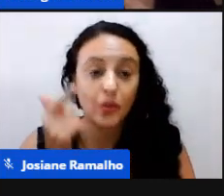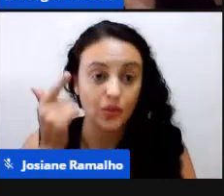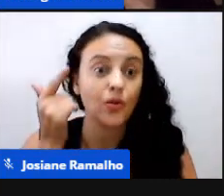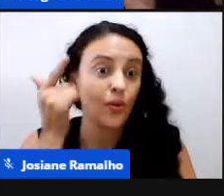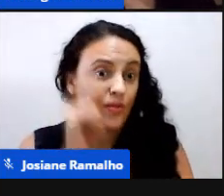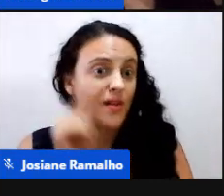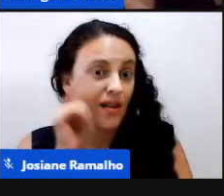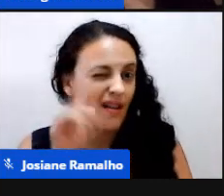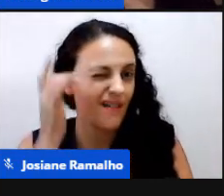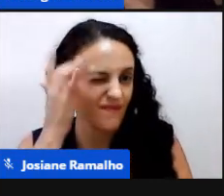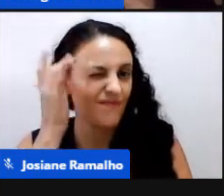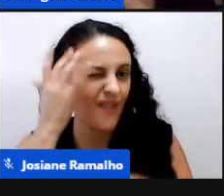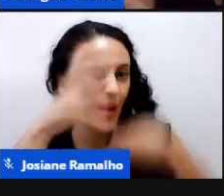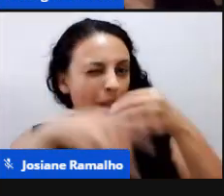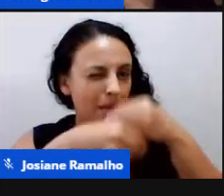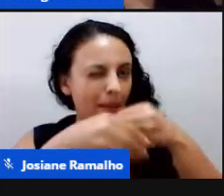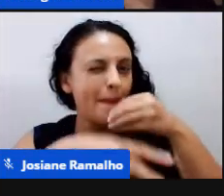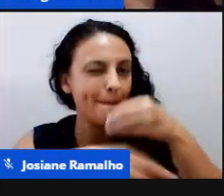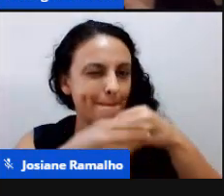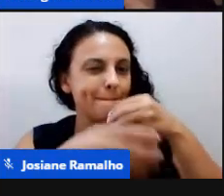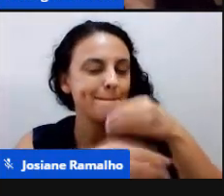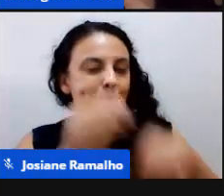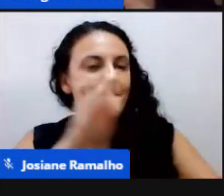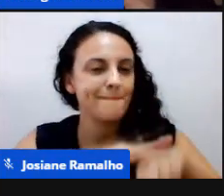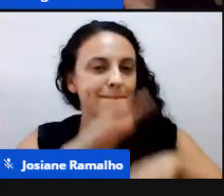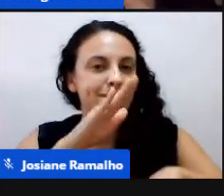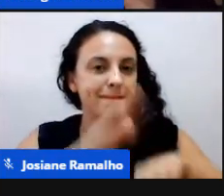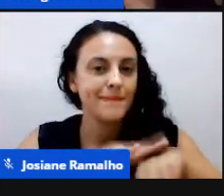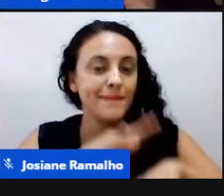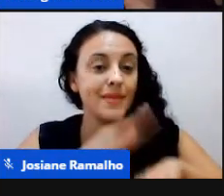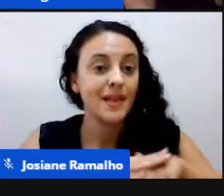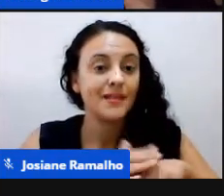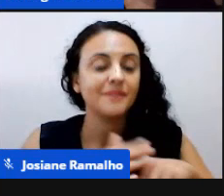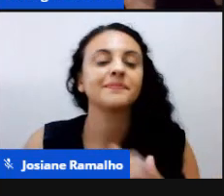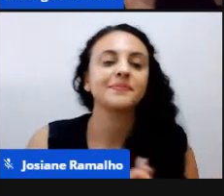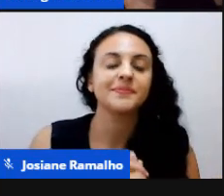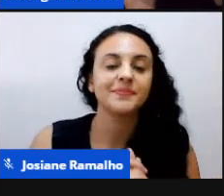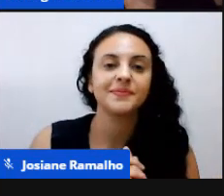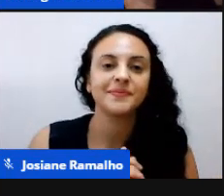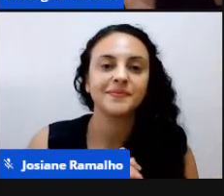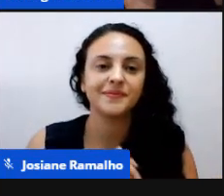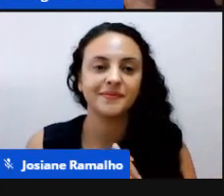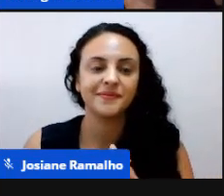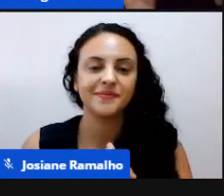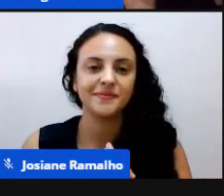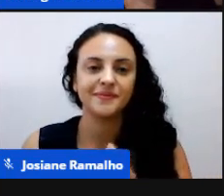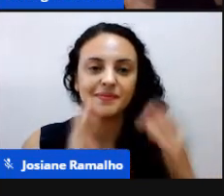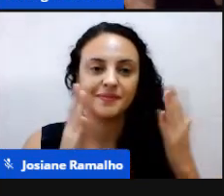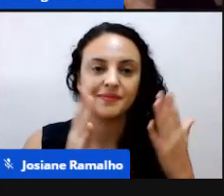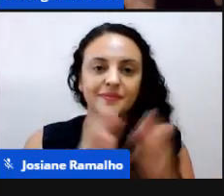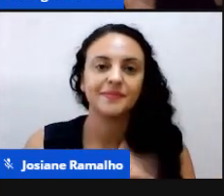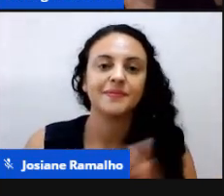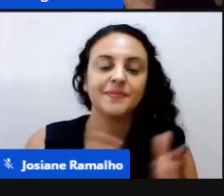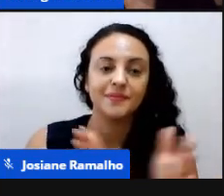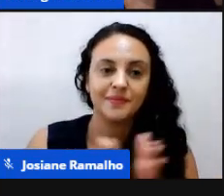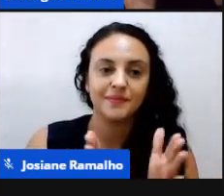um. Depois de tudo, vou mexer o meu bumbum. Vai, levanta as